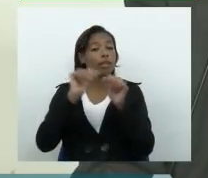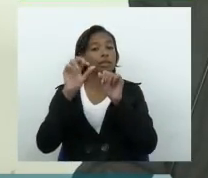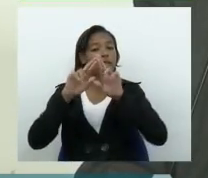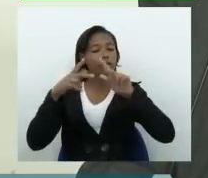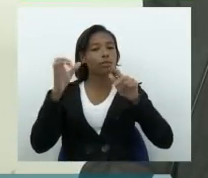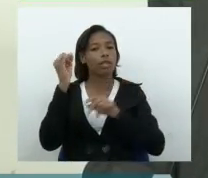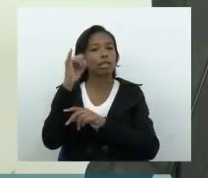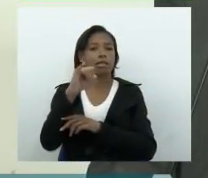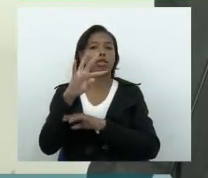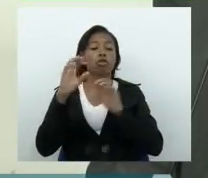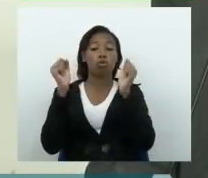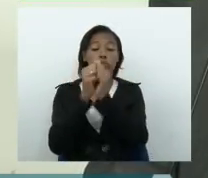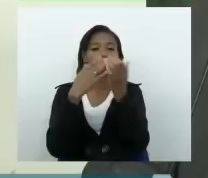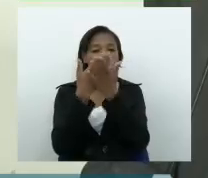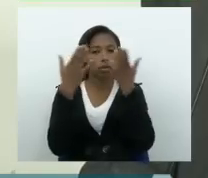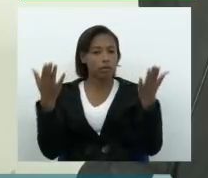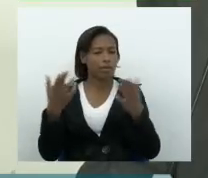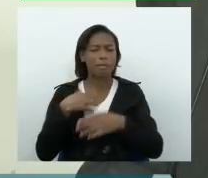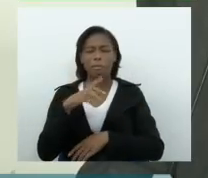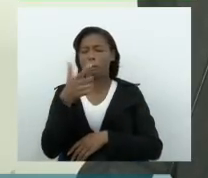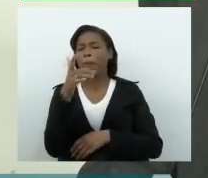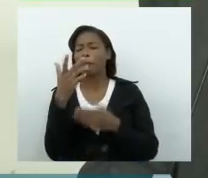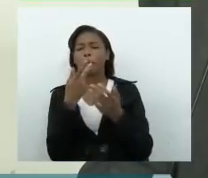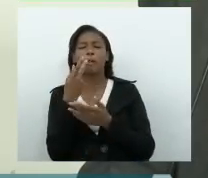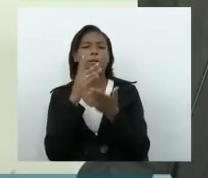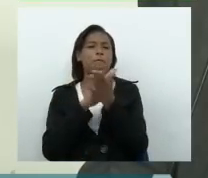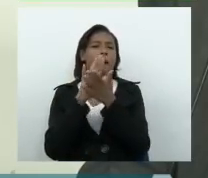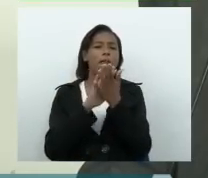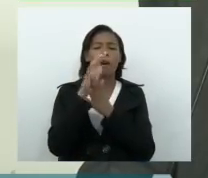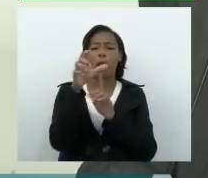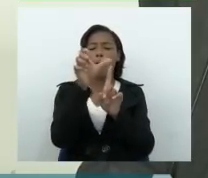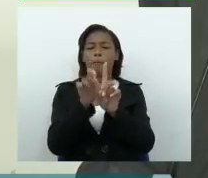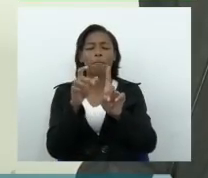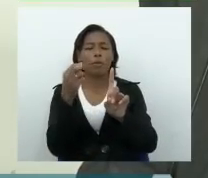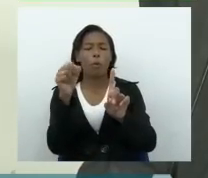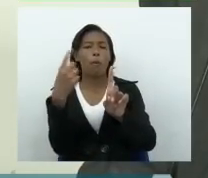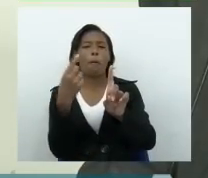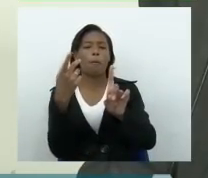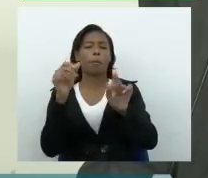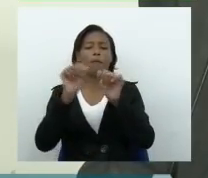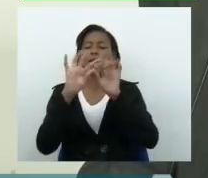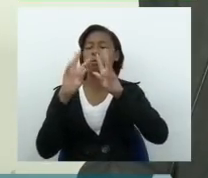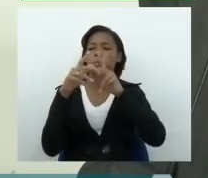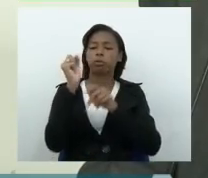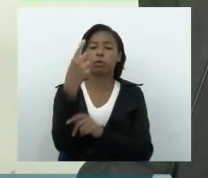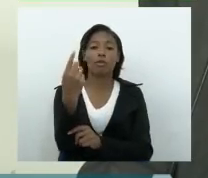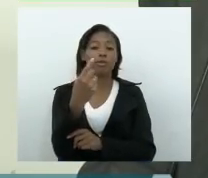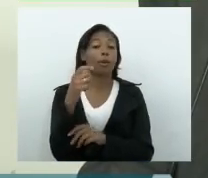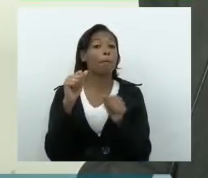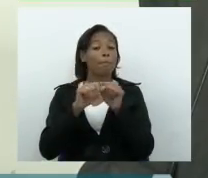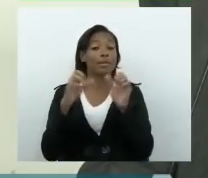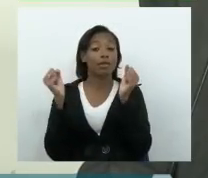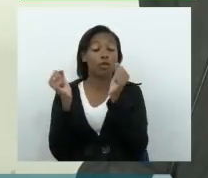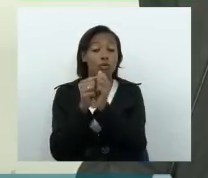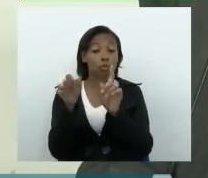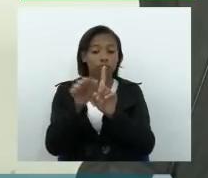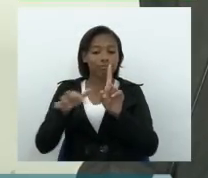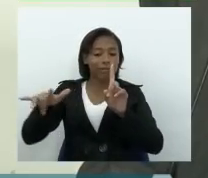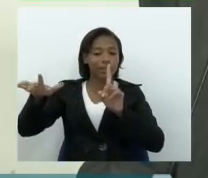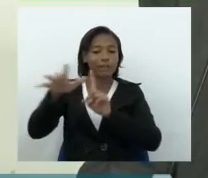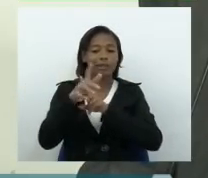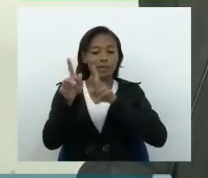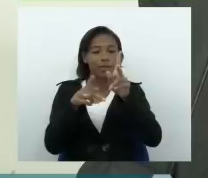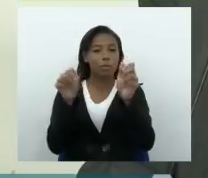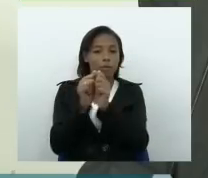diferença junto com você. Não existe um único político que vai resolver tudo sozinho. Ele precisa da sociedade. Então,